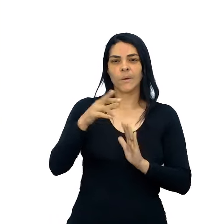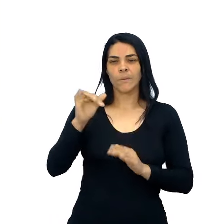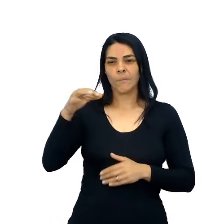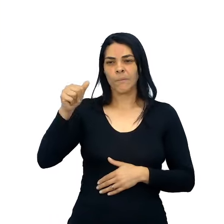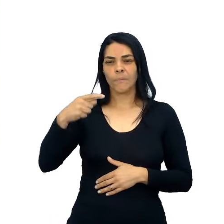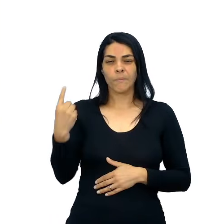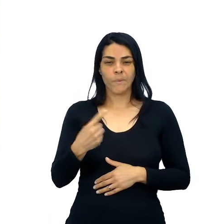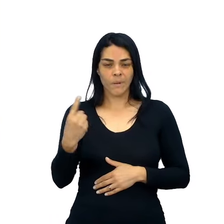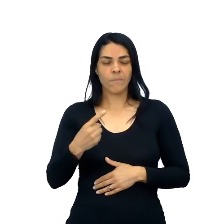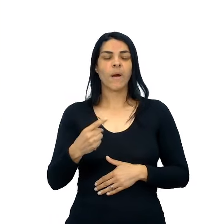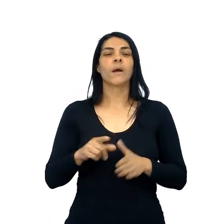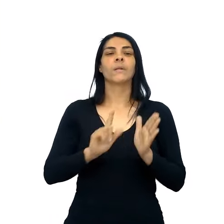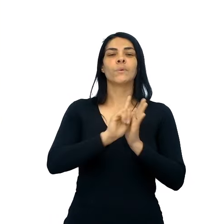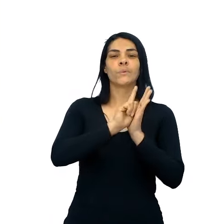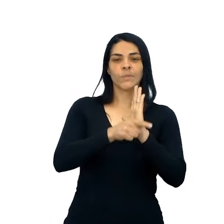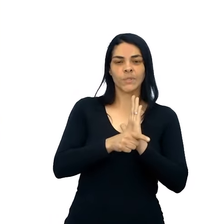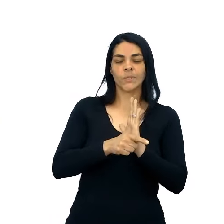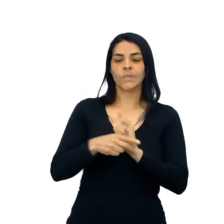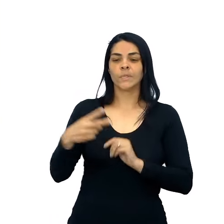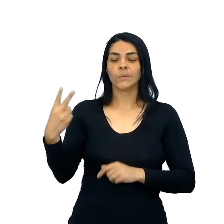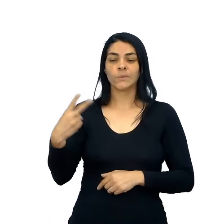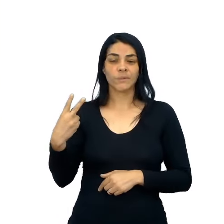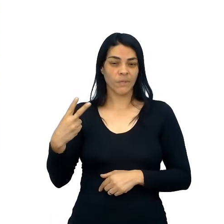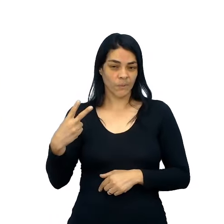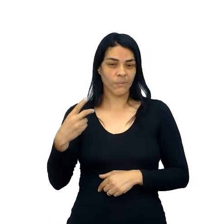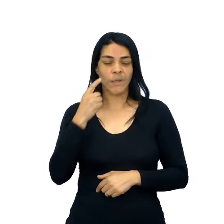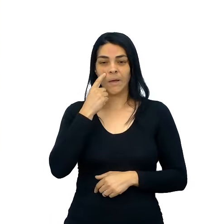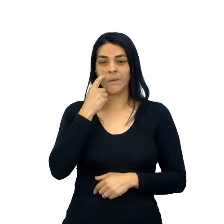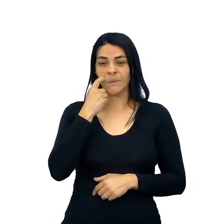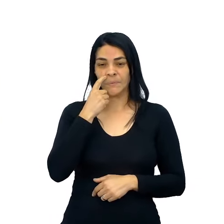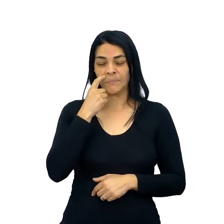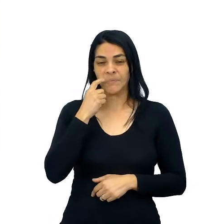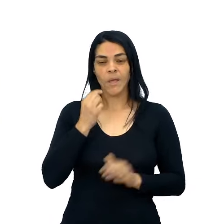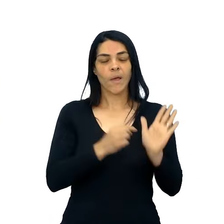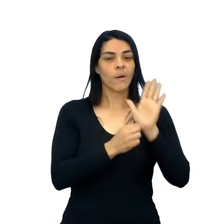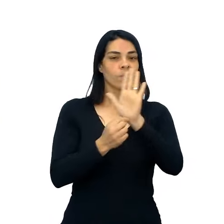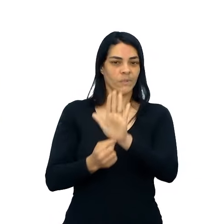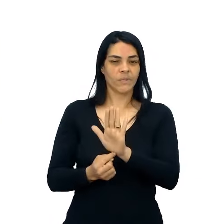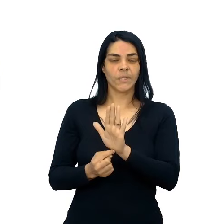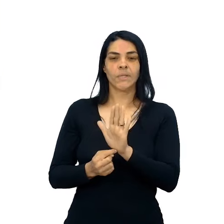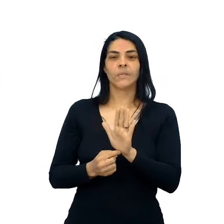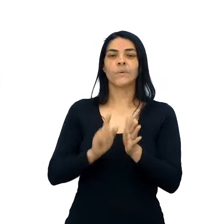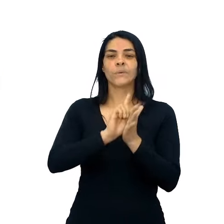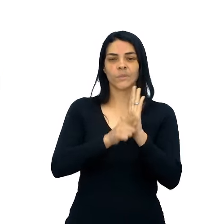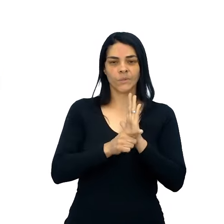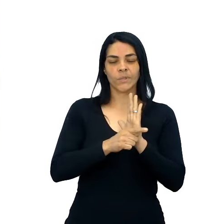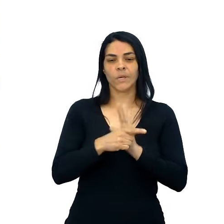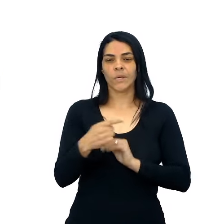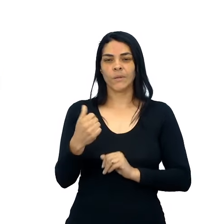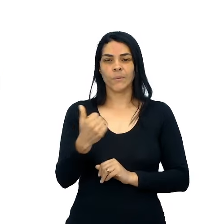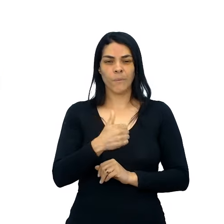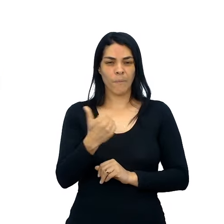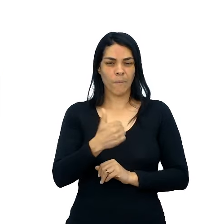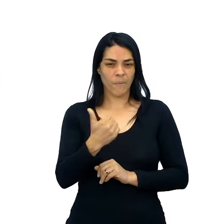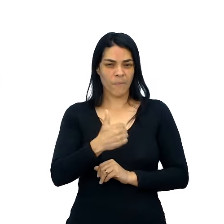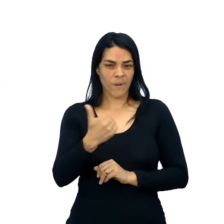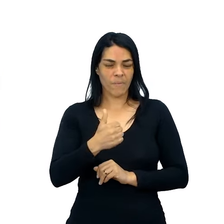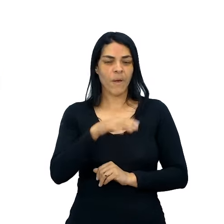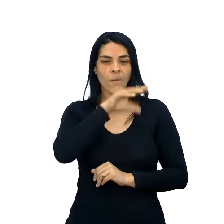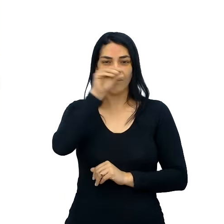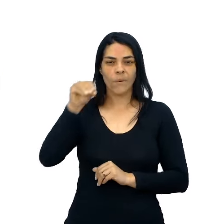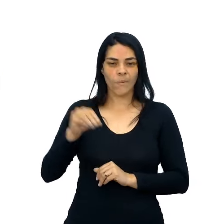secundário, não é? Dizendo o seguinte, que os gêneros primários se ancoram na oralidade e